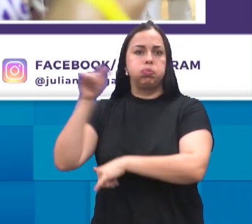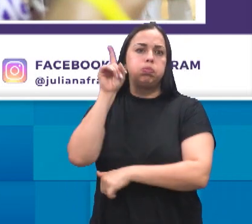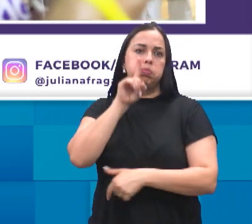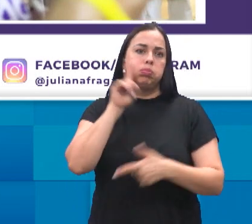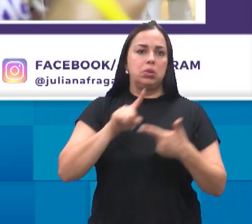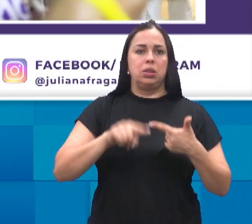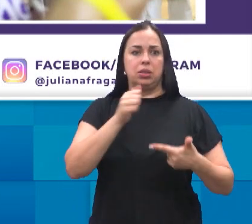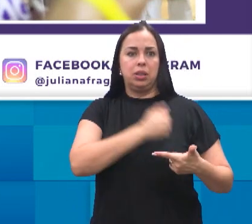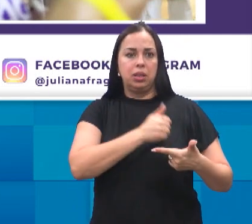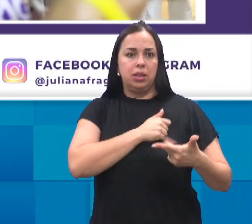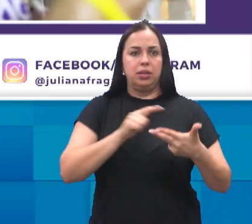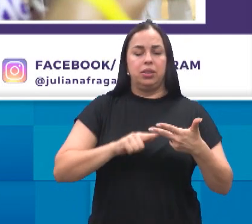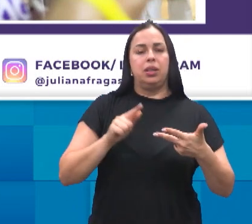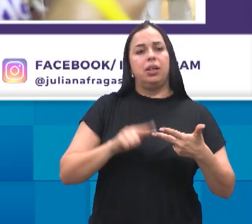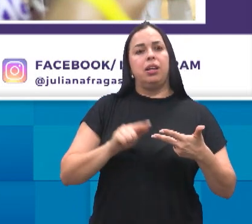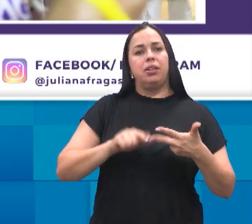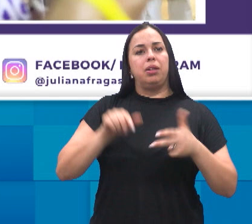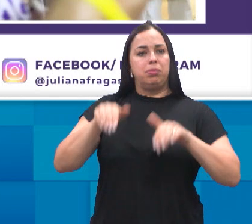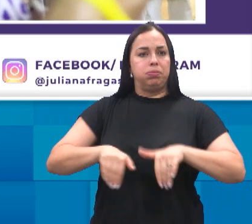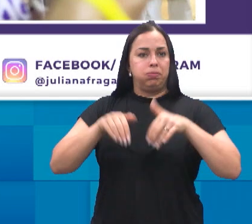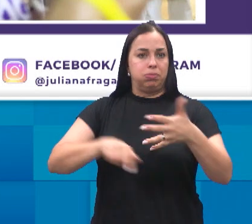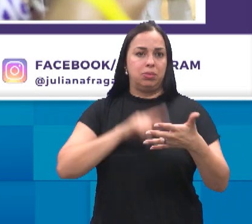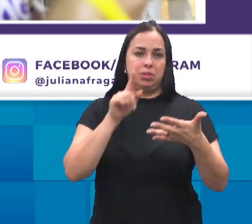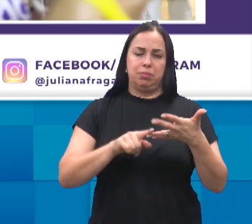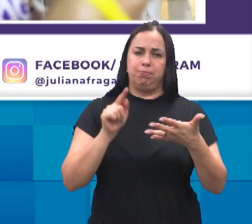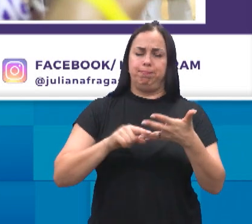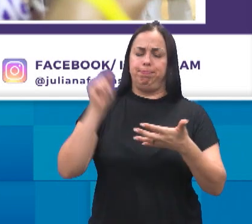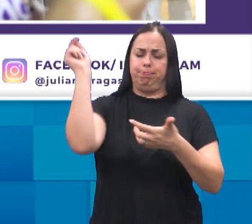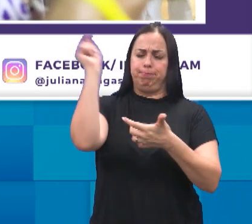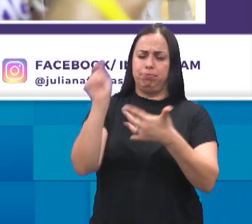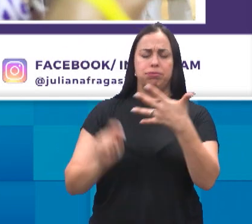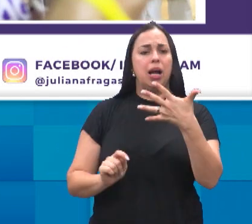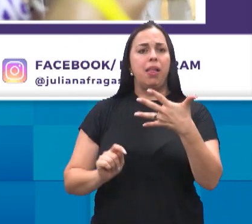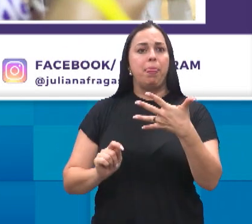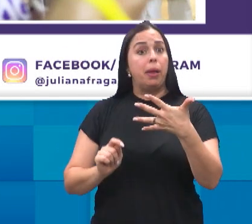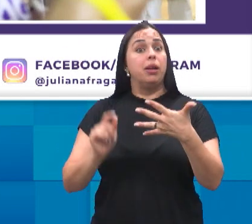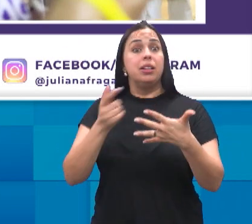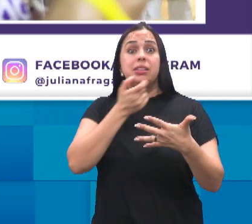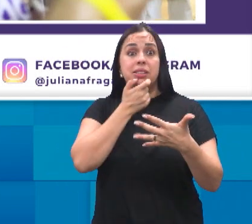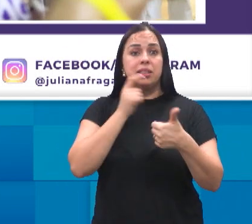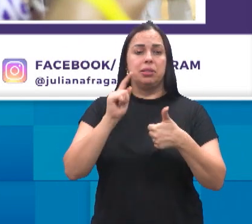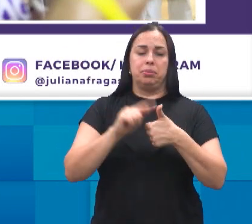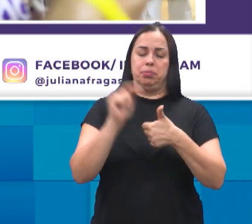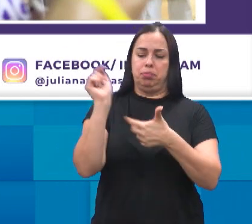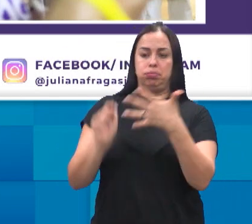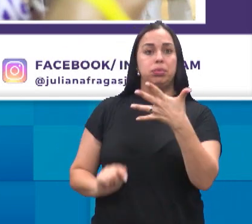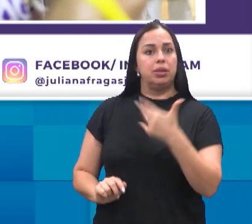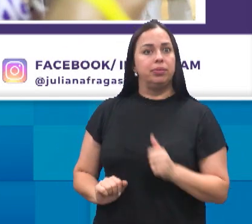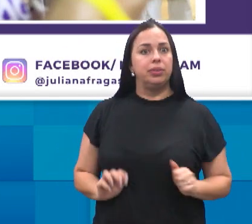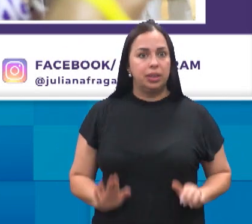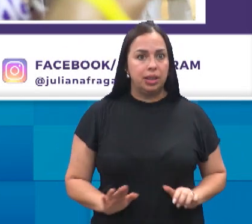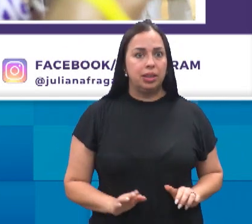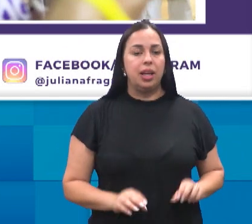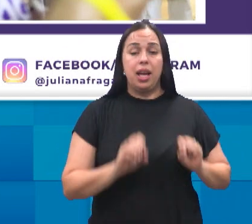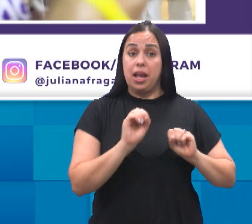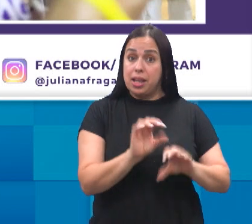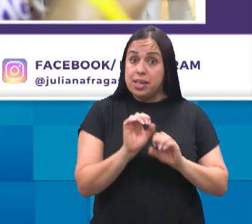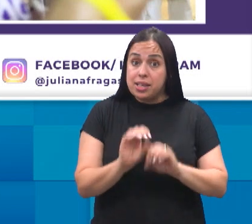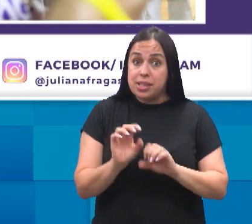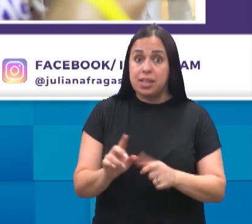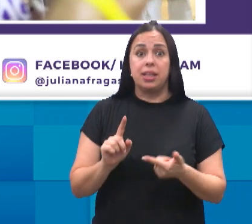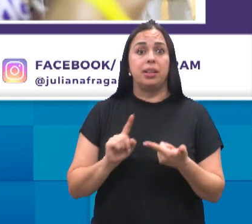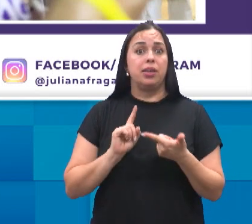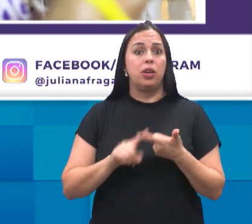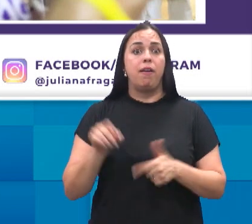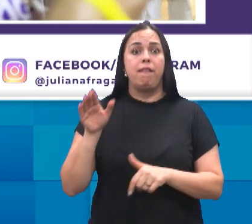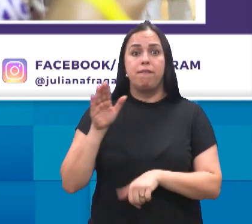Canadá, França, Áustria, Nova Zelândia, Bélgica, Inglaterra, Suécia e outros. Ministra aulas, realiza